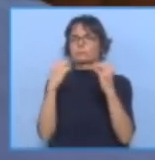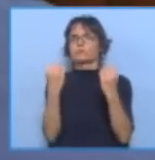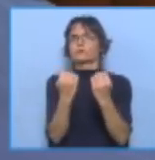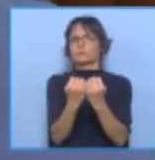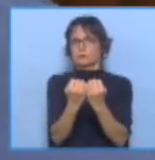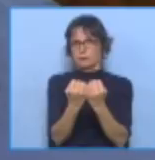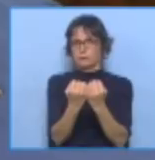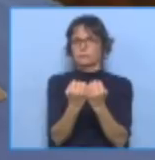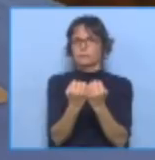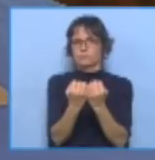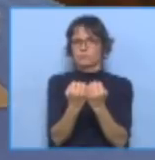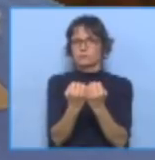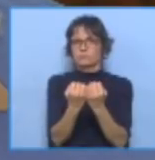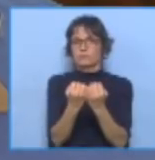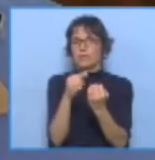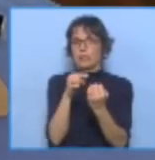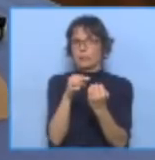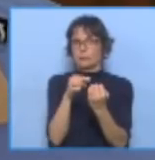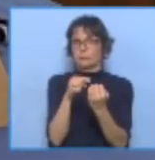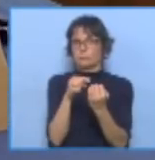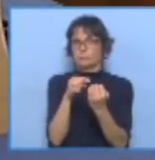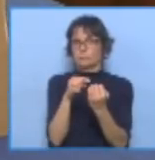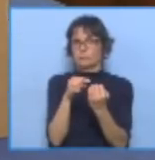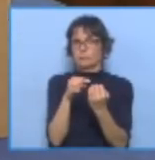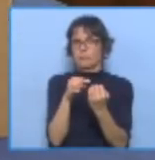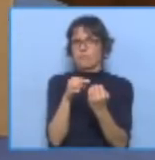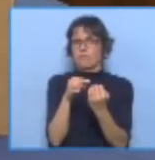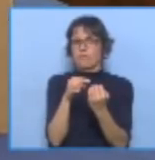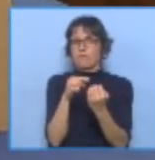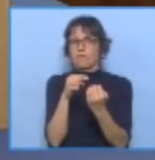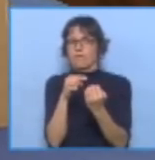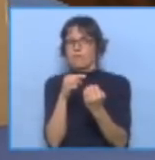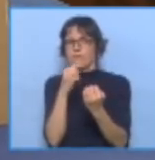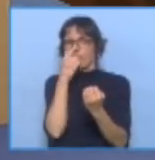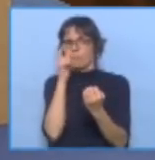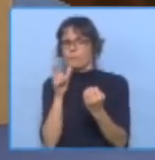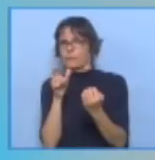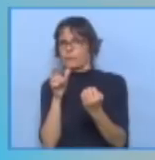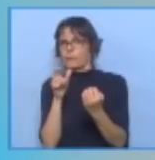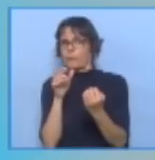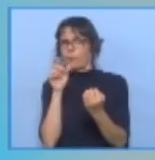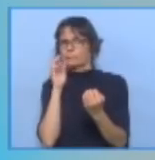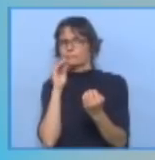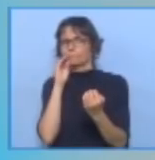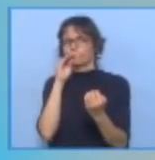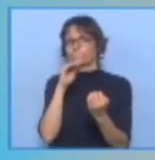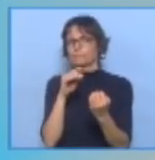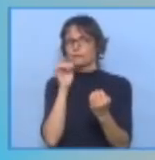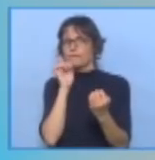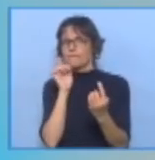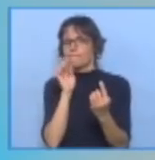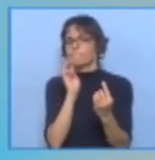que atrai, lá como cá, franjas significativas da população.